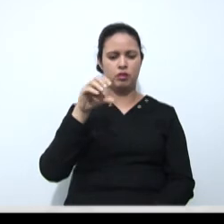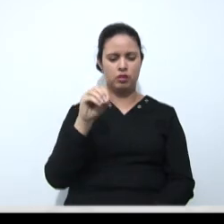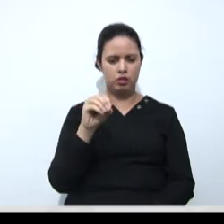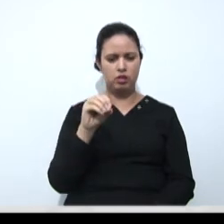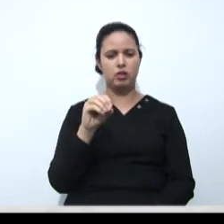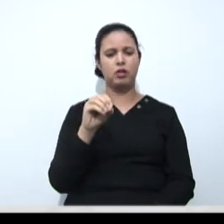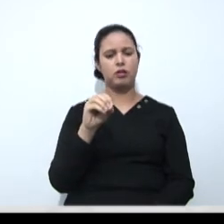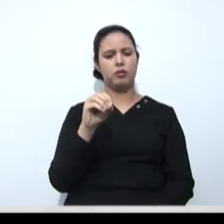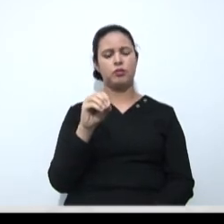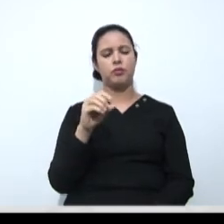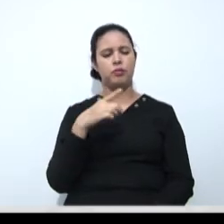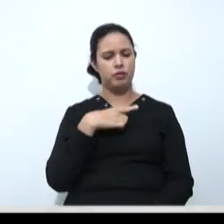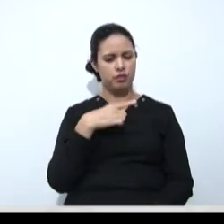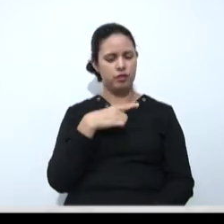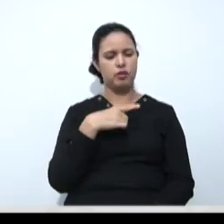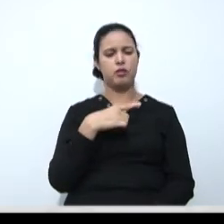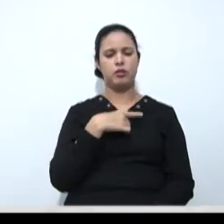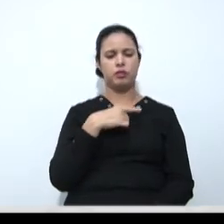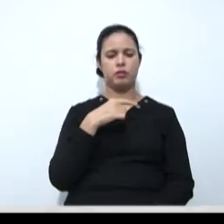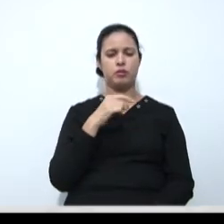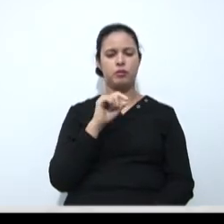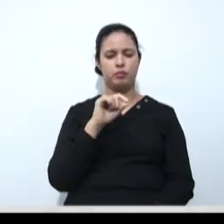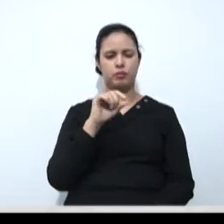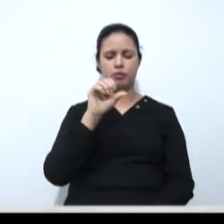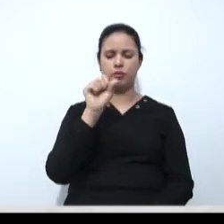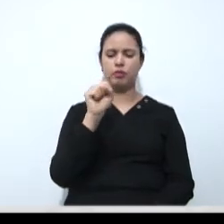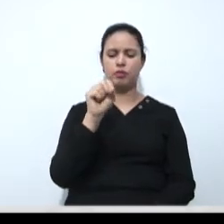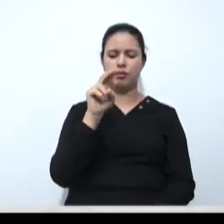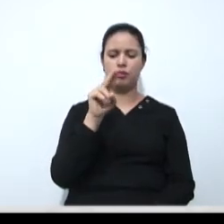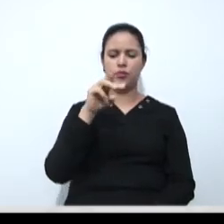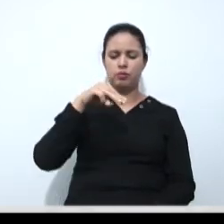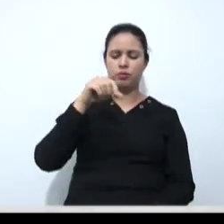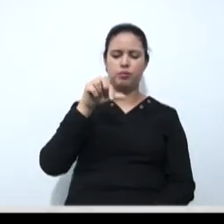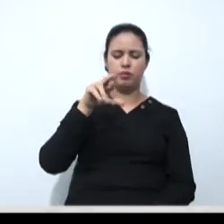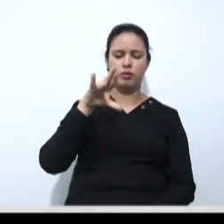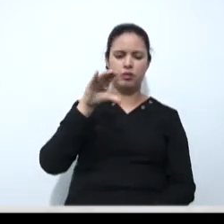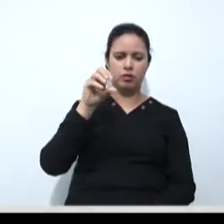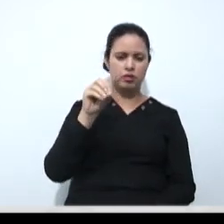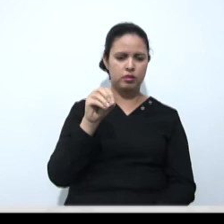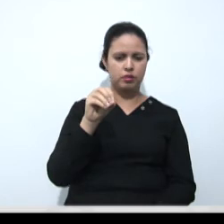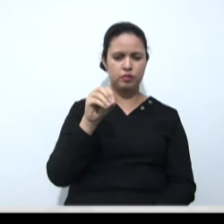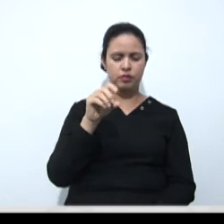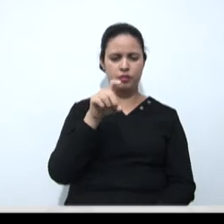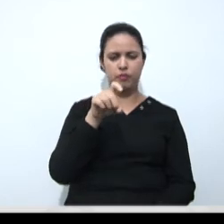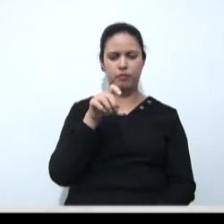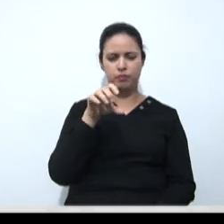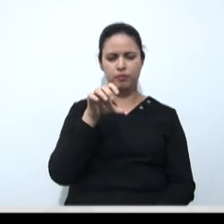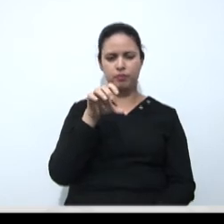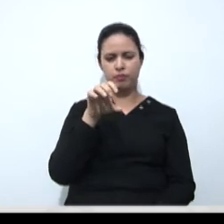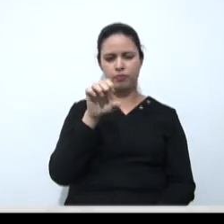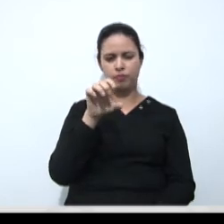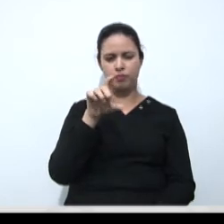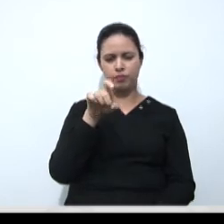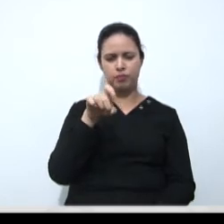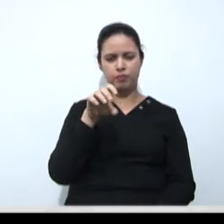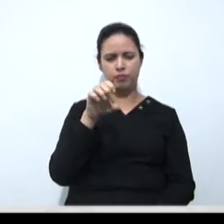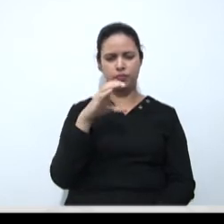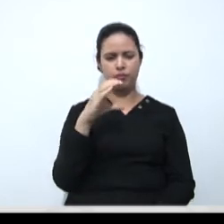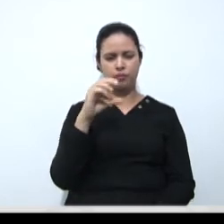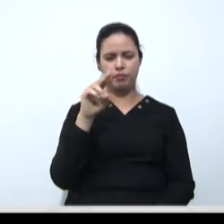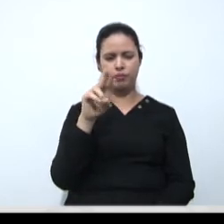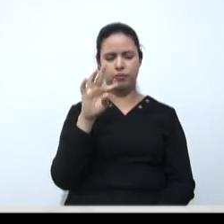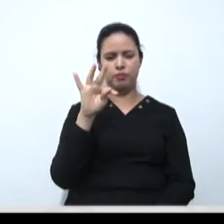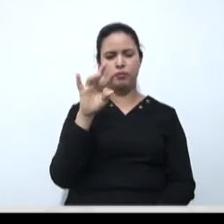executivo, onde você vai colocar aqui até informações financeiras, pela informação da